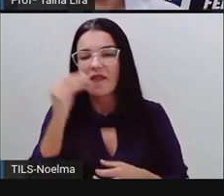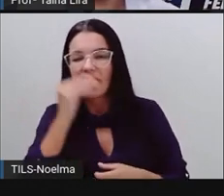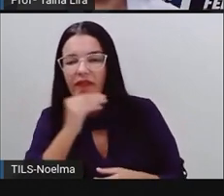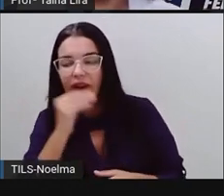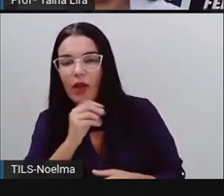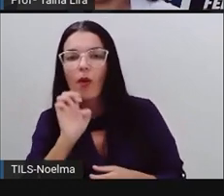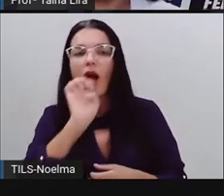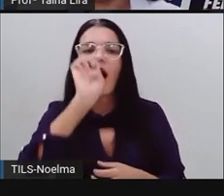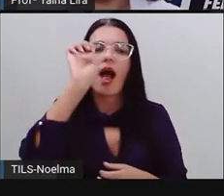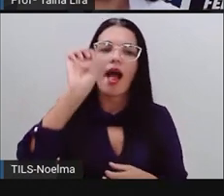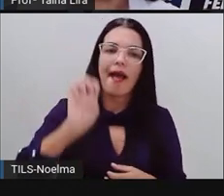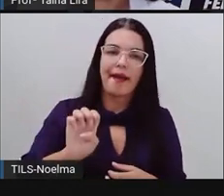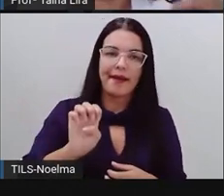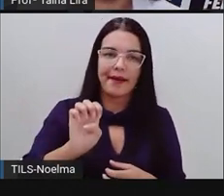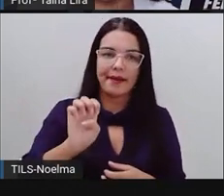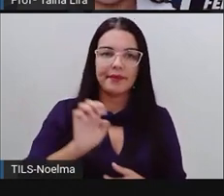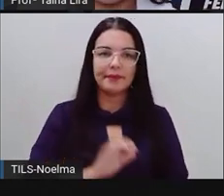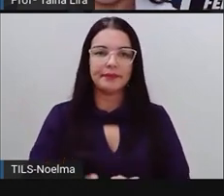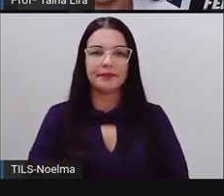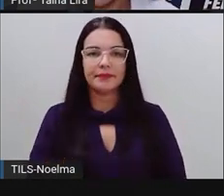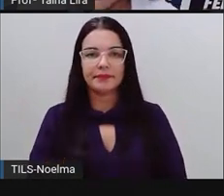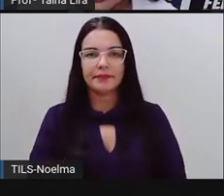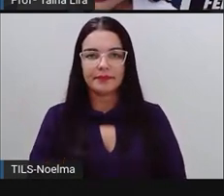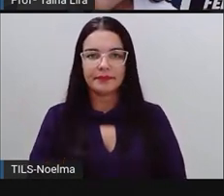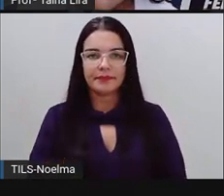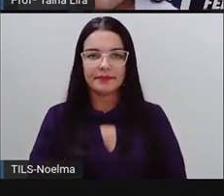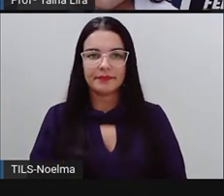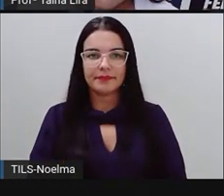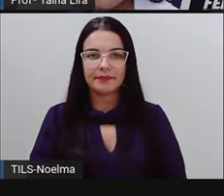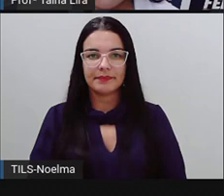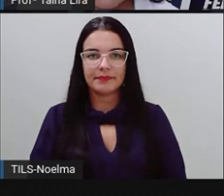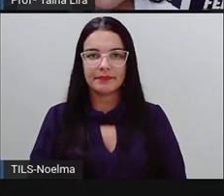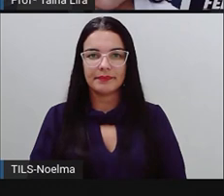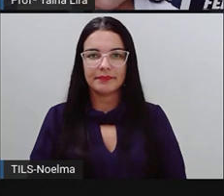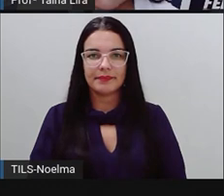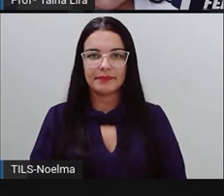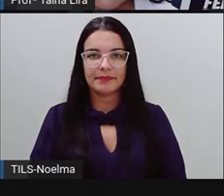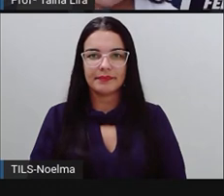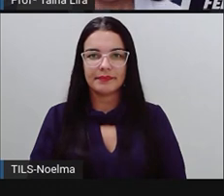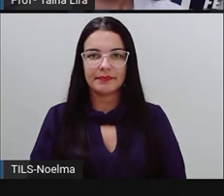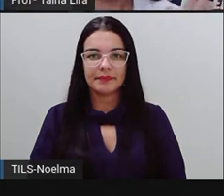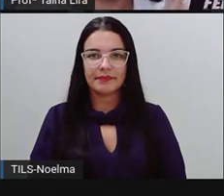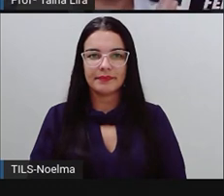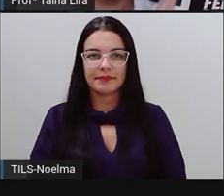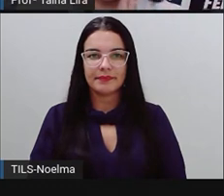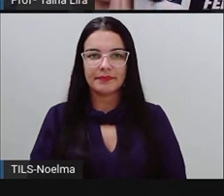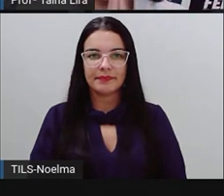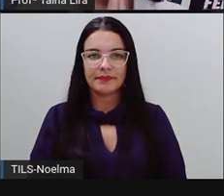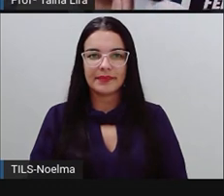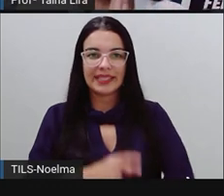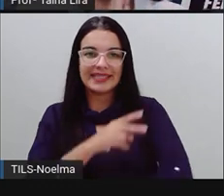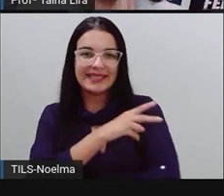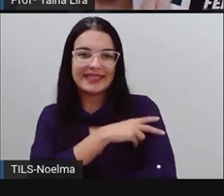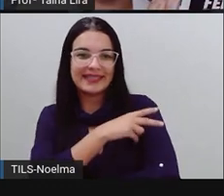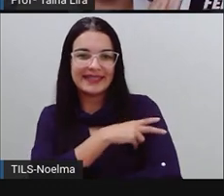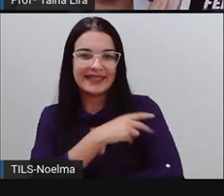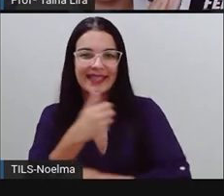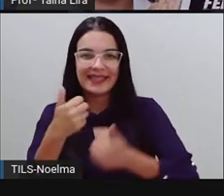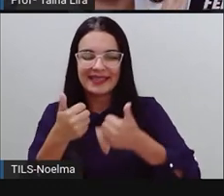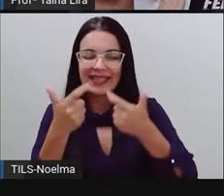fraca eu coloco aí uma letra e tá bom o segundo ano